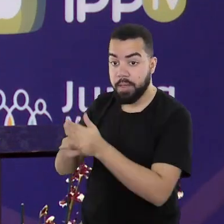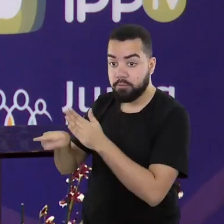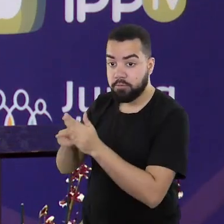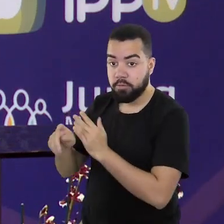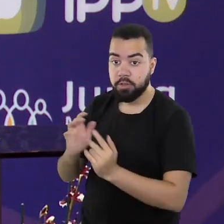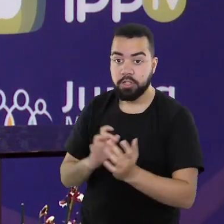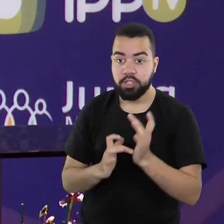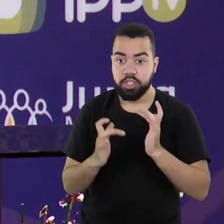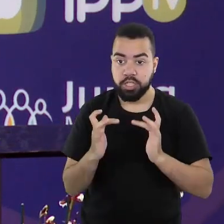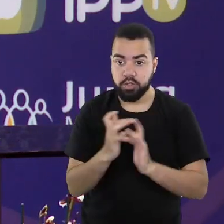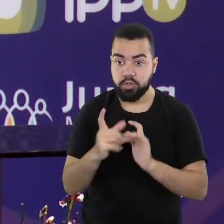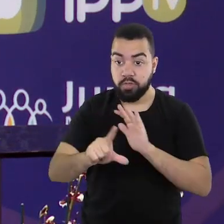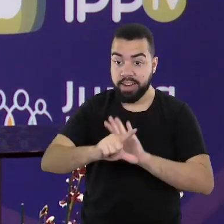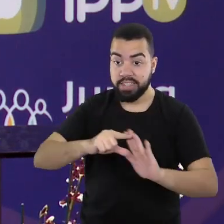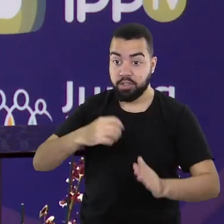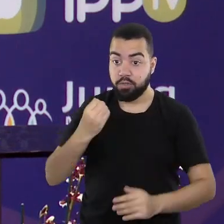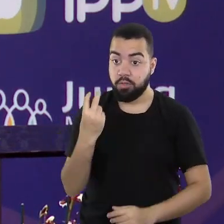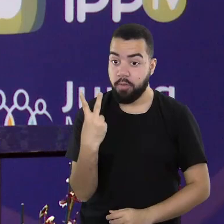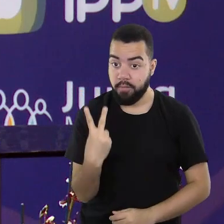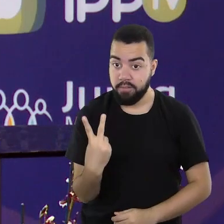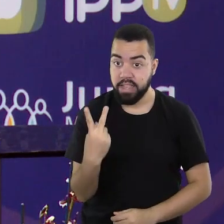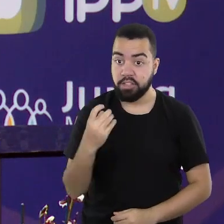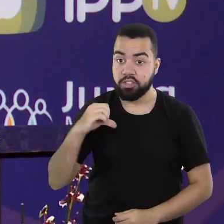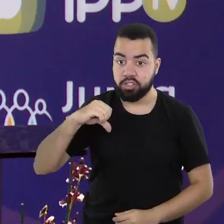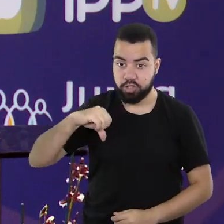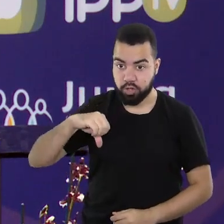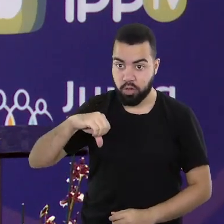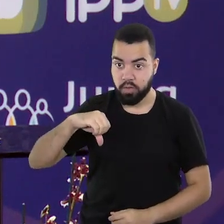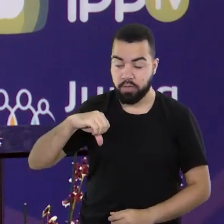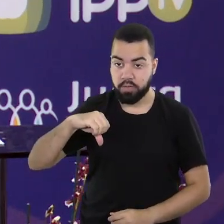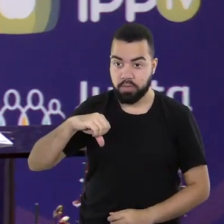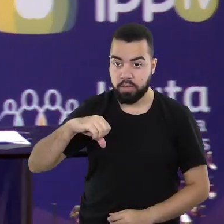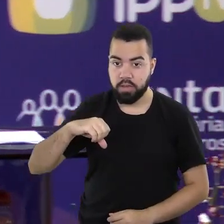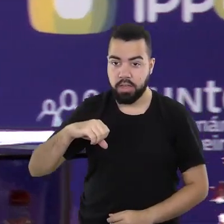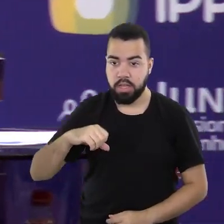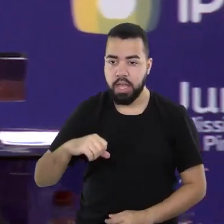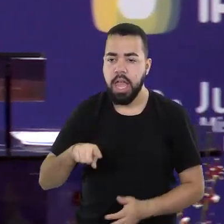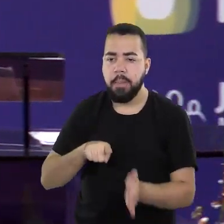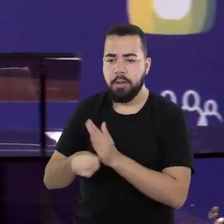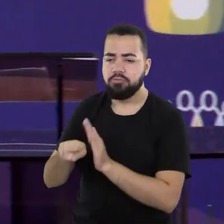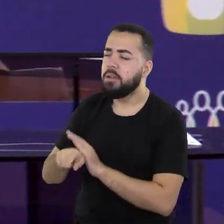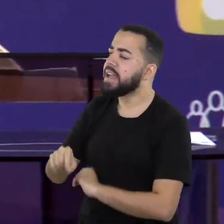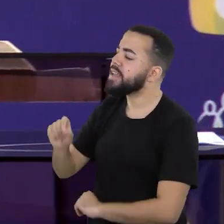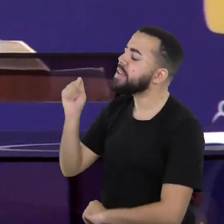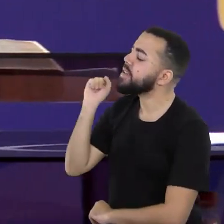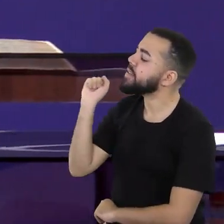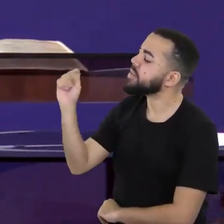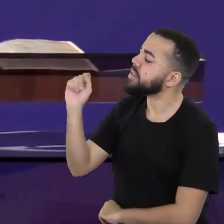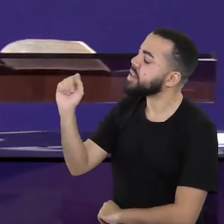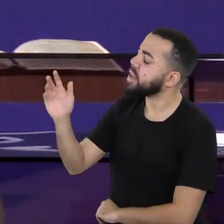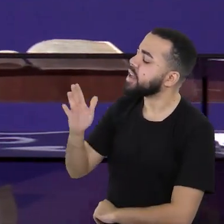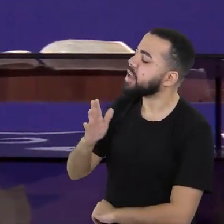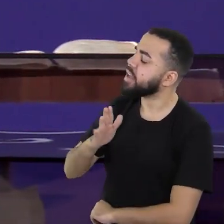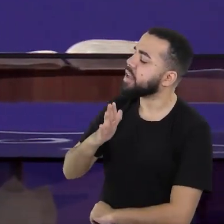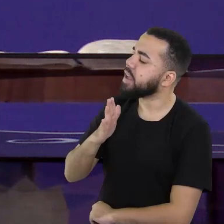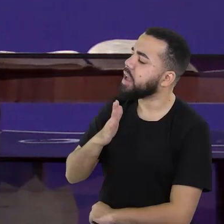no versículo 29, lê comigo aí, ele diz assim: quem é o meu próximo?